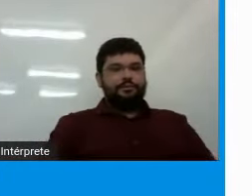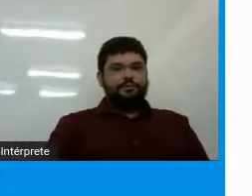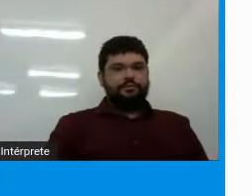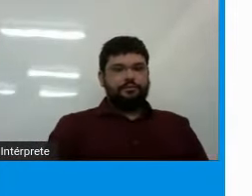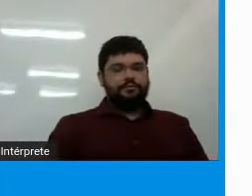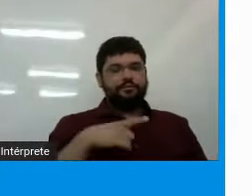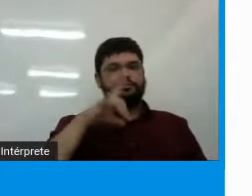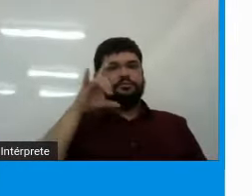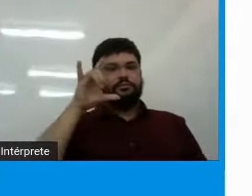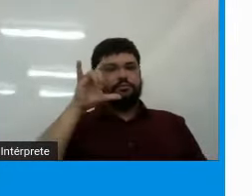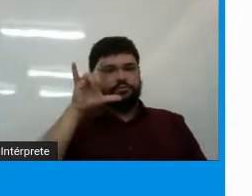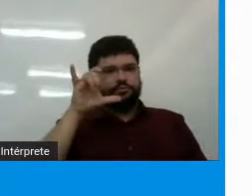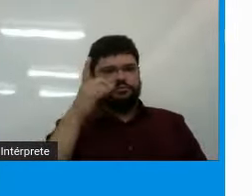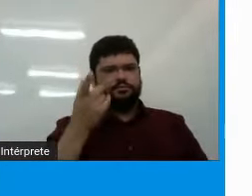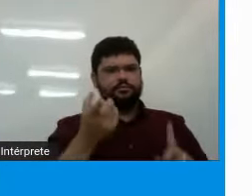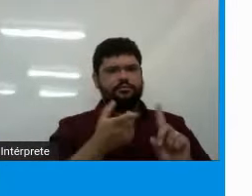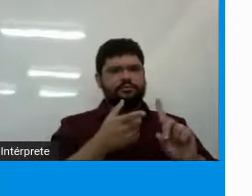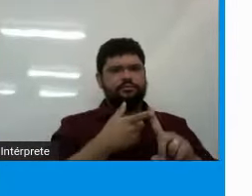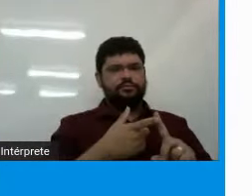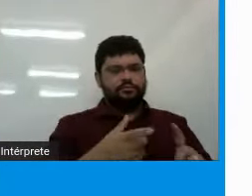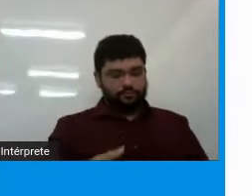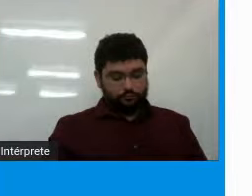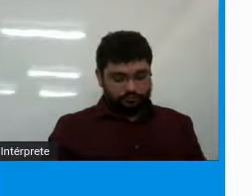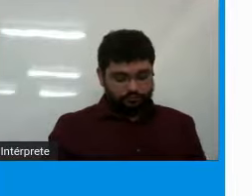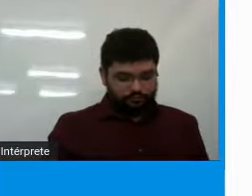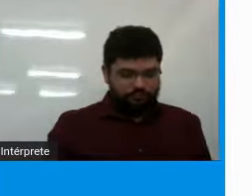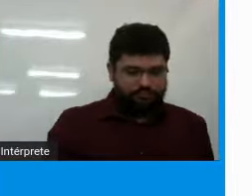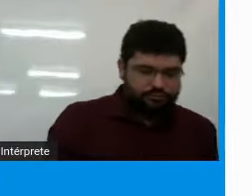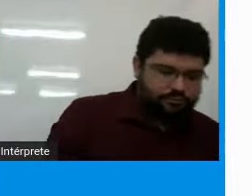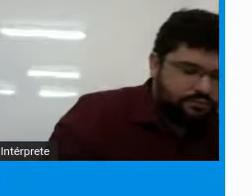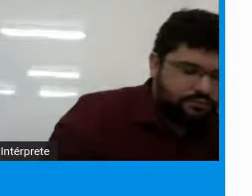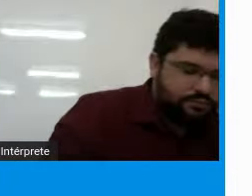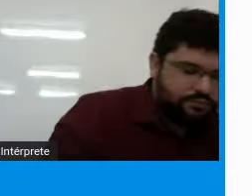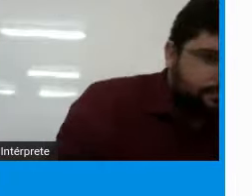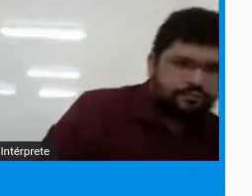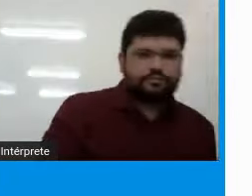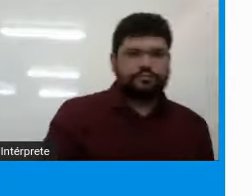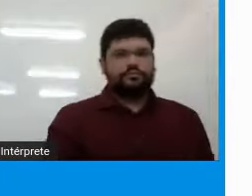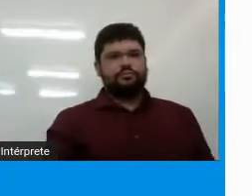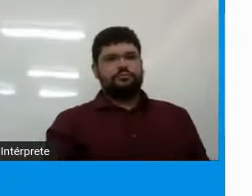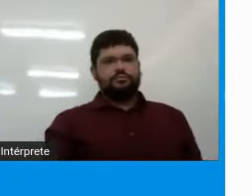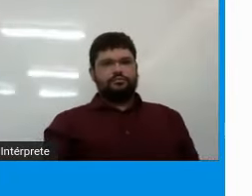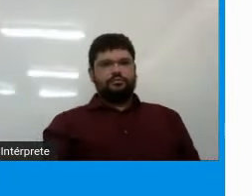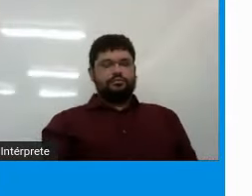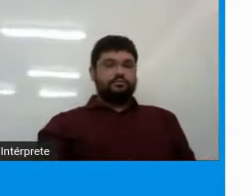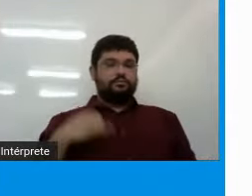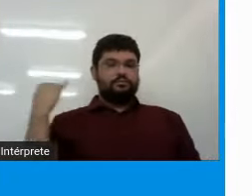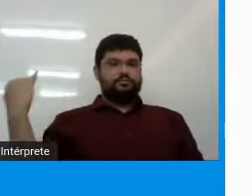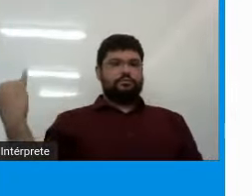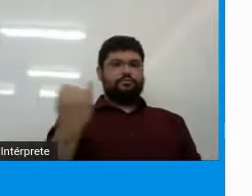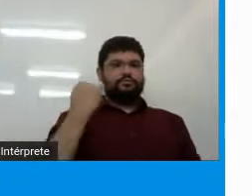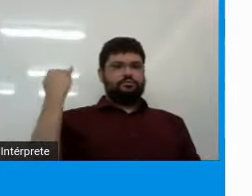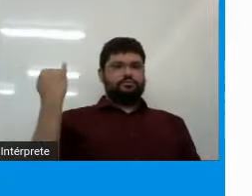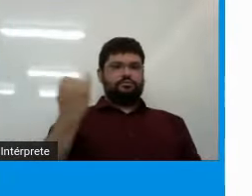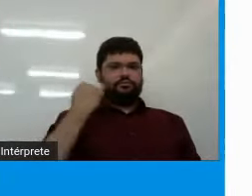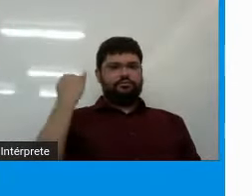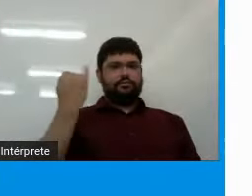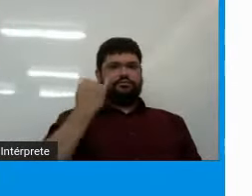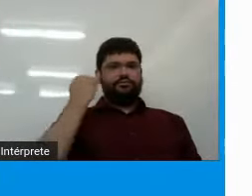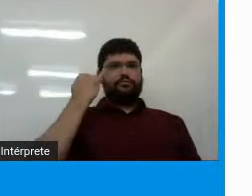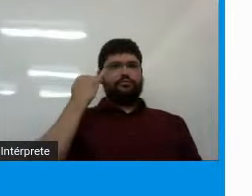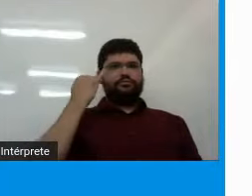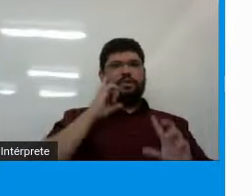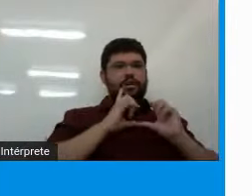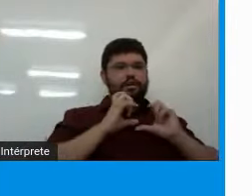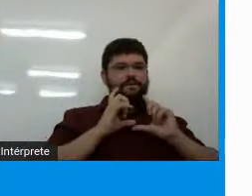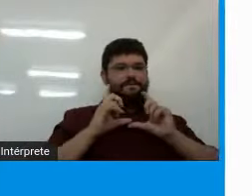também, que é uma plataforma interessante para você compartilhar conteúdo. E super importante, as imagens,